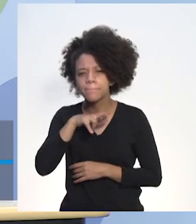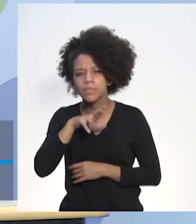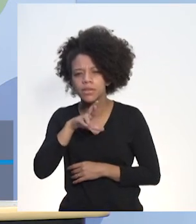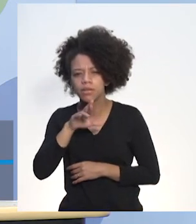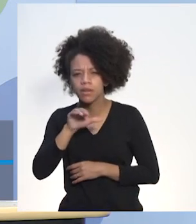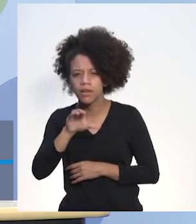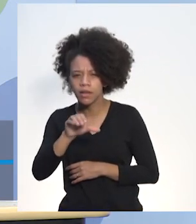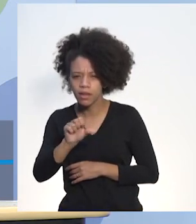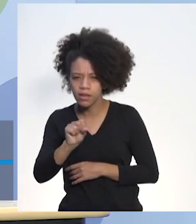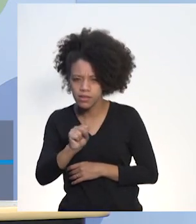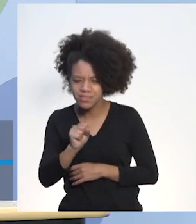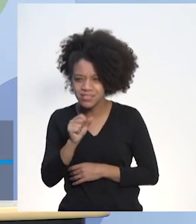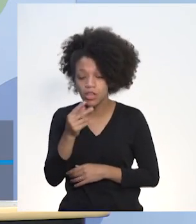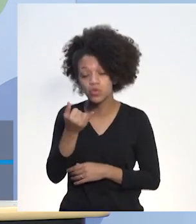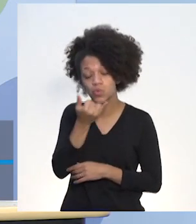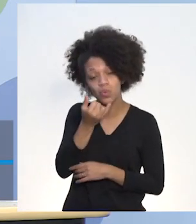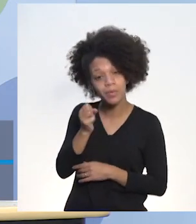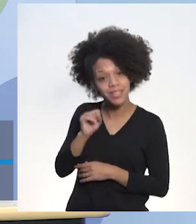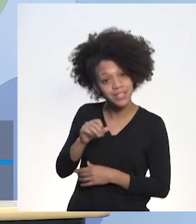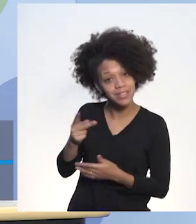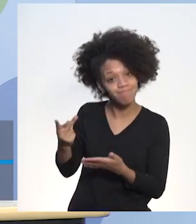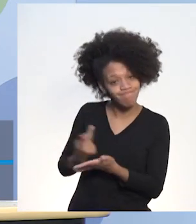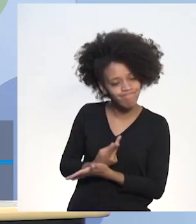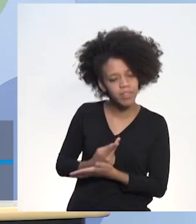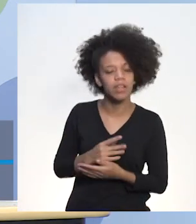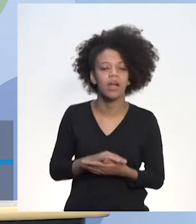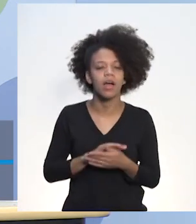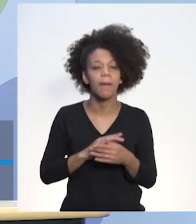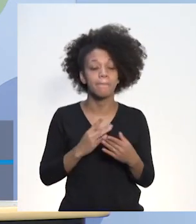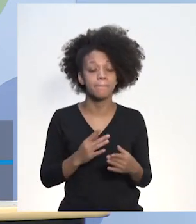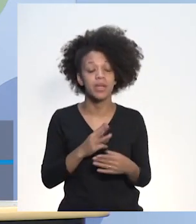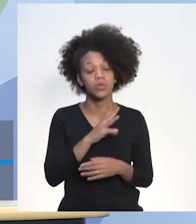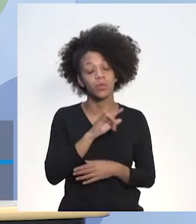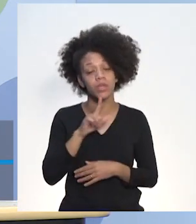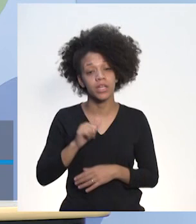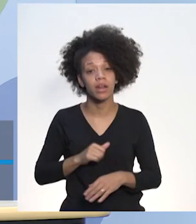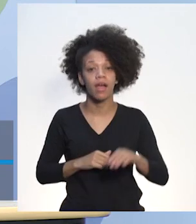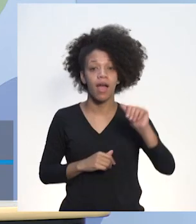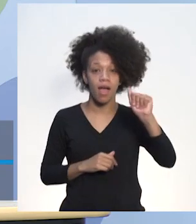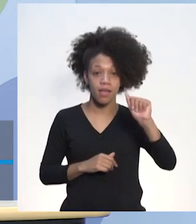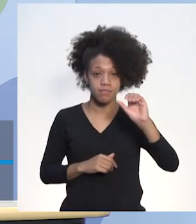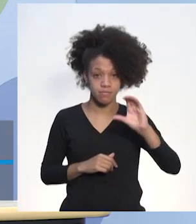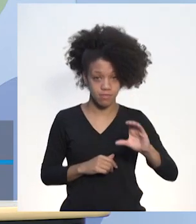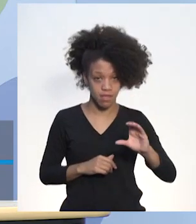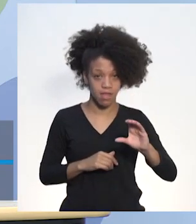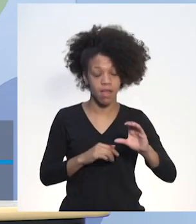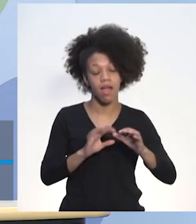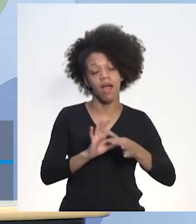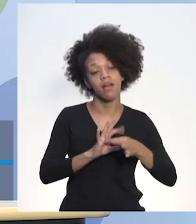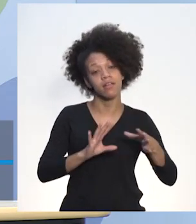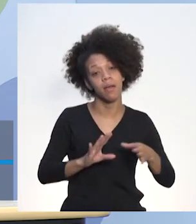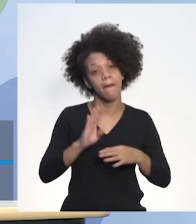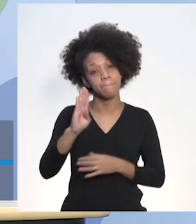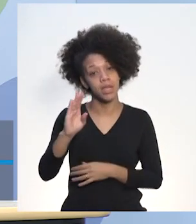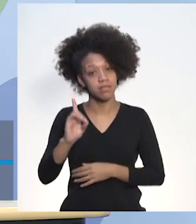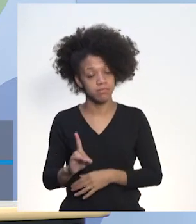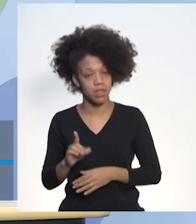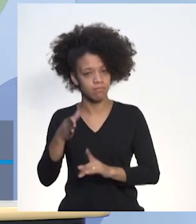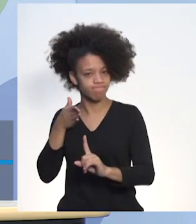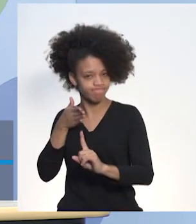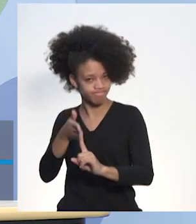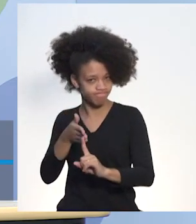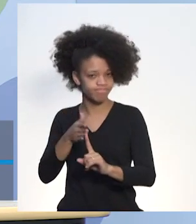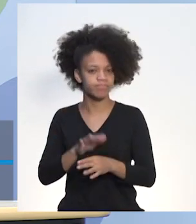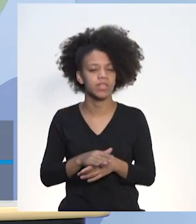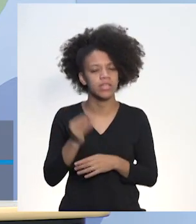Amirca-se, desculpa se eu li errado. A resposta do aluno, William, A e C, aleatório, B e D, determinísticos. Tá, estou